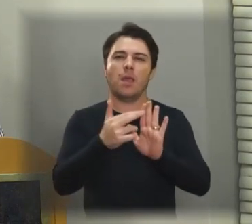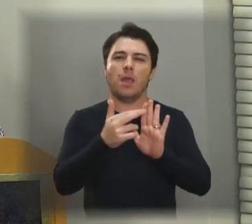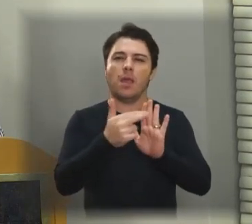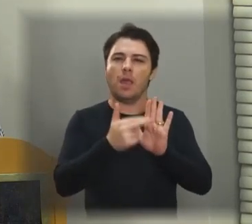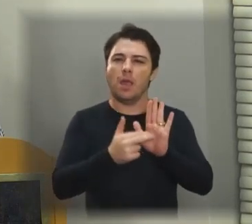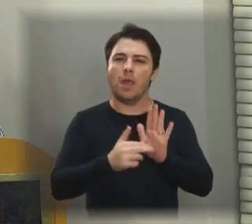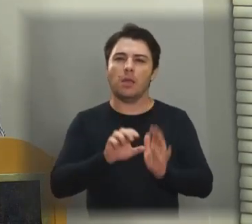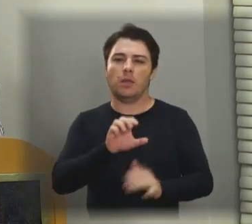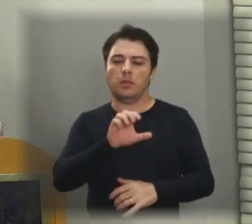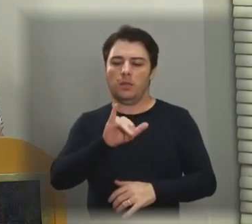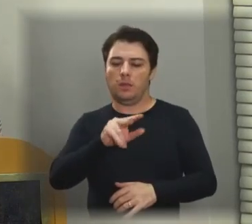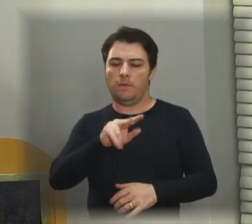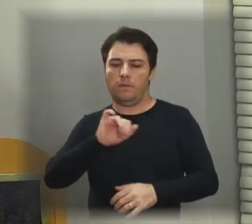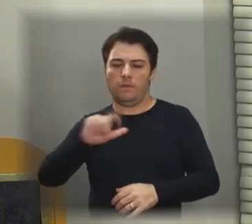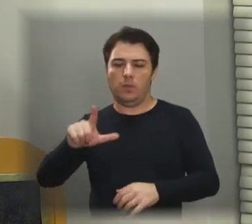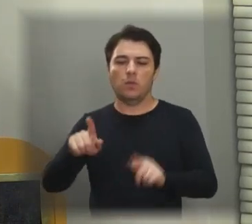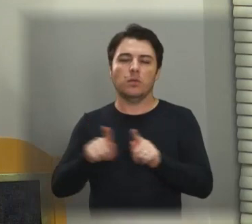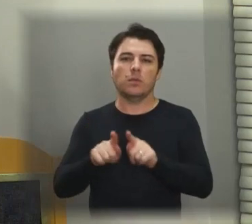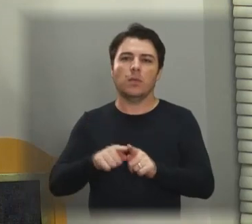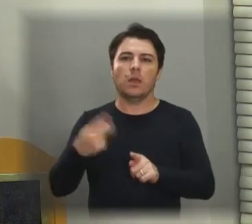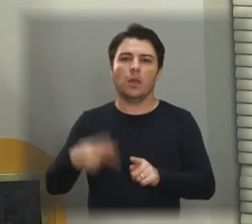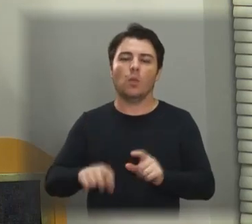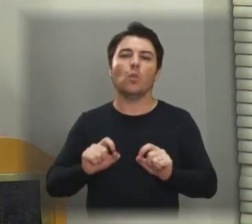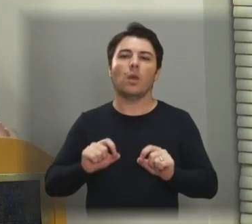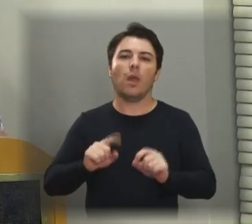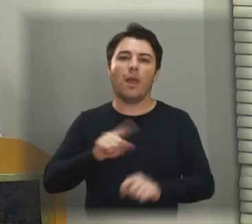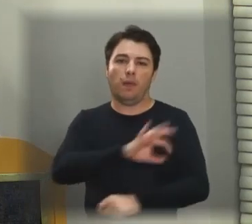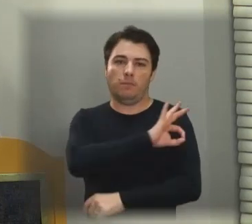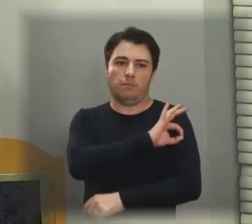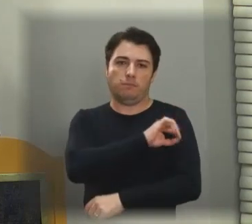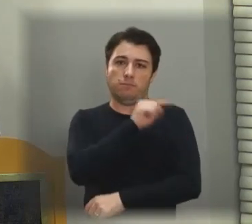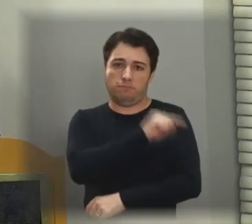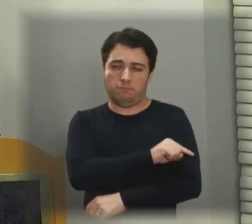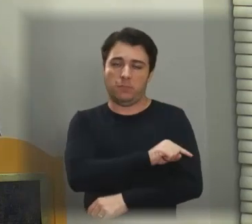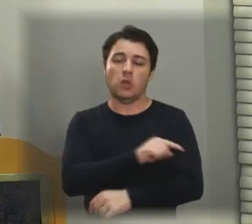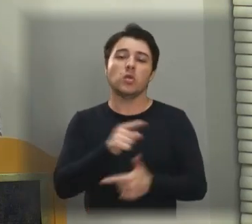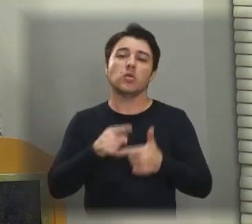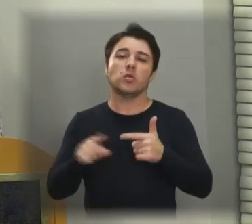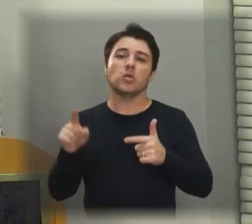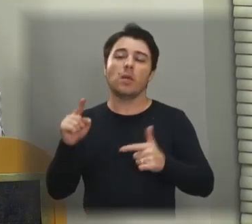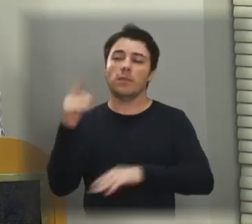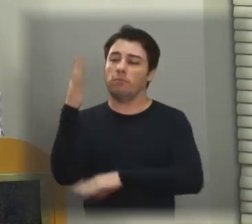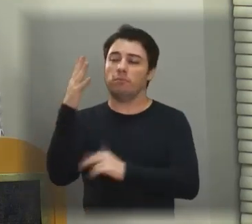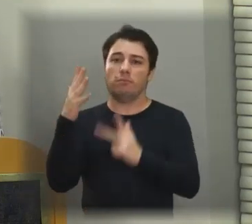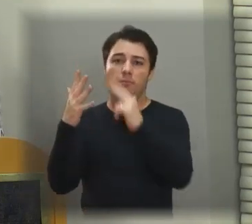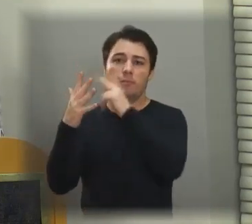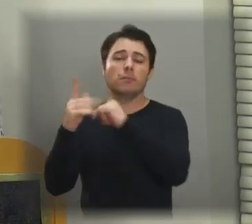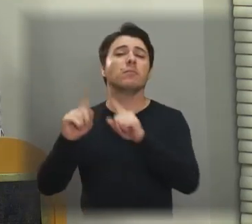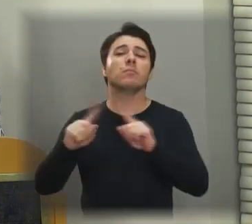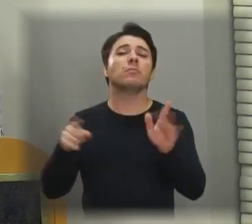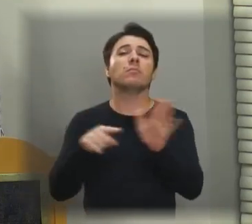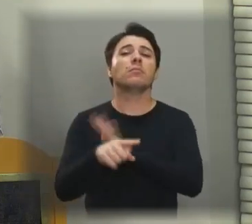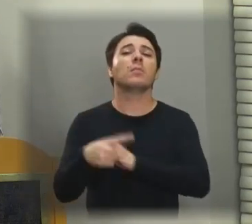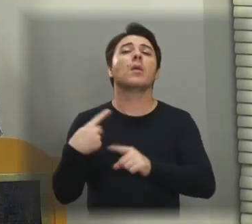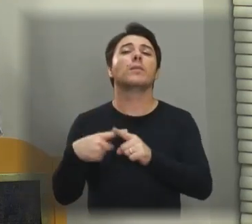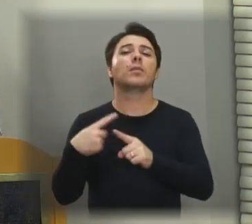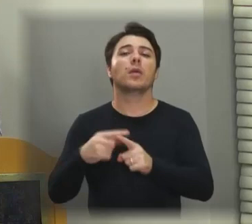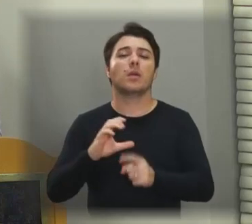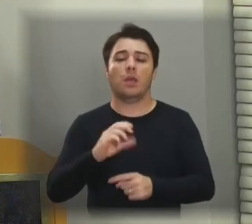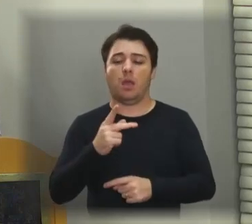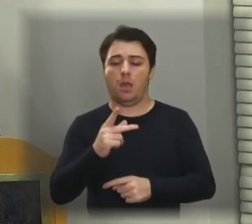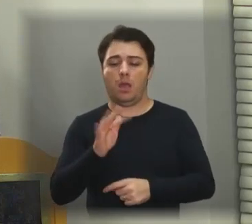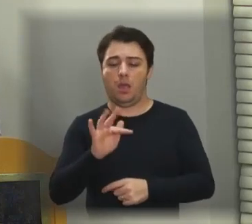municipal da cidade de Araraquara a responsabilidade do município em relação a poda de árvore Por que que a CPFL Então intervém